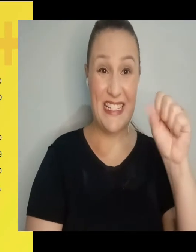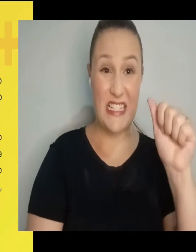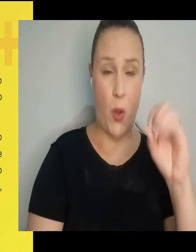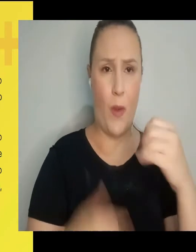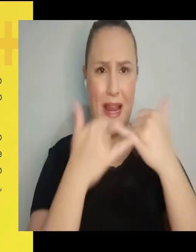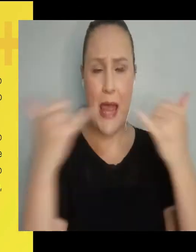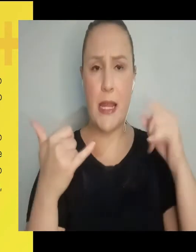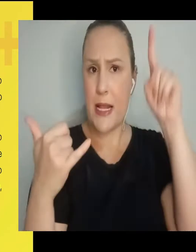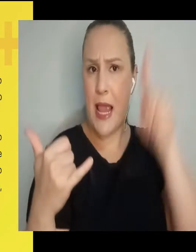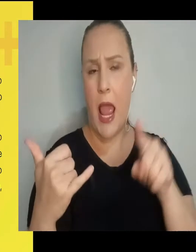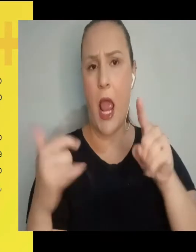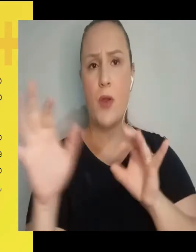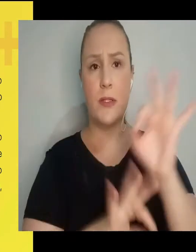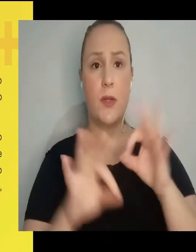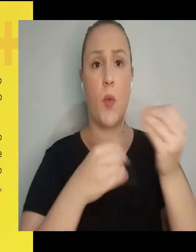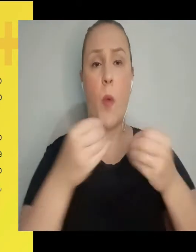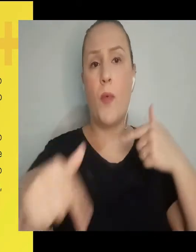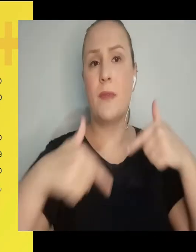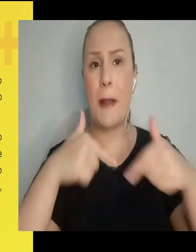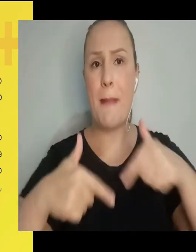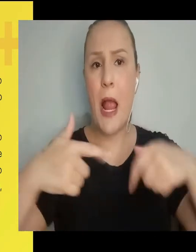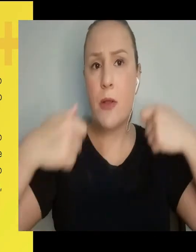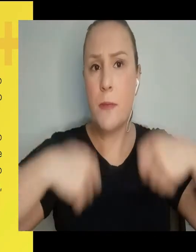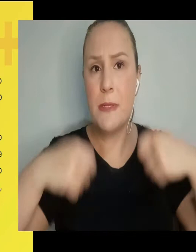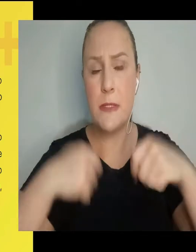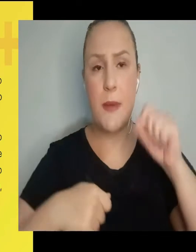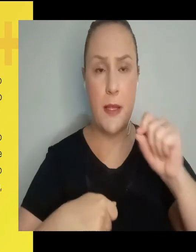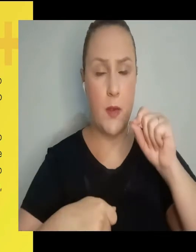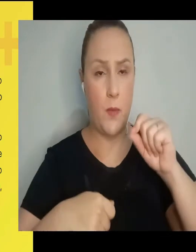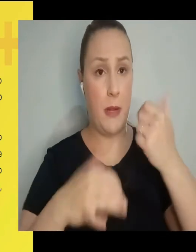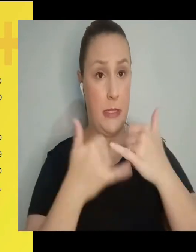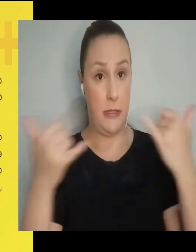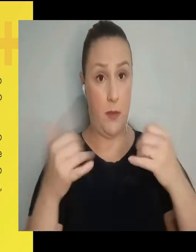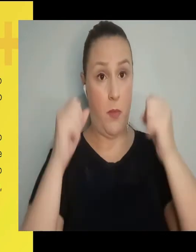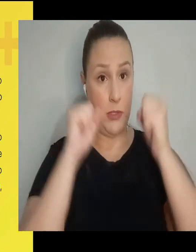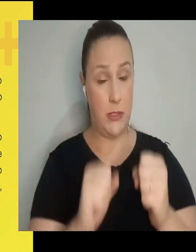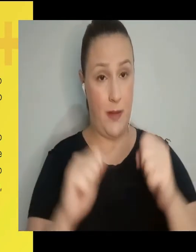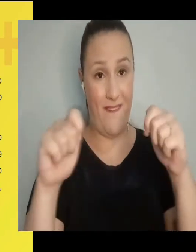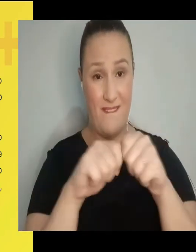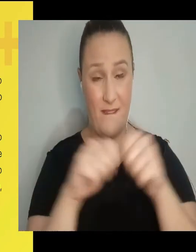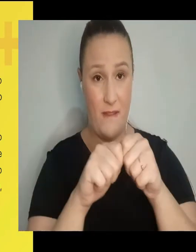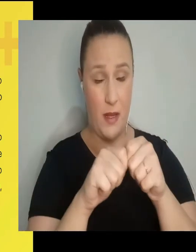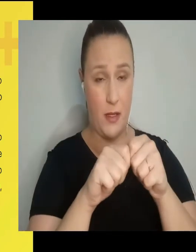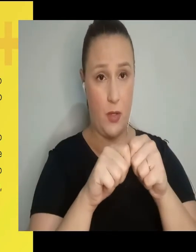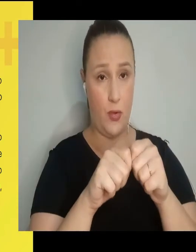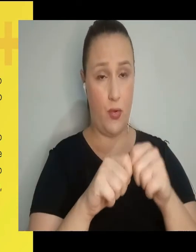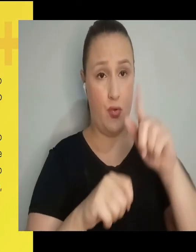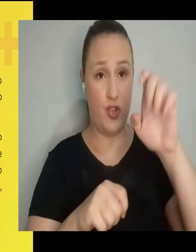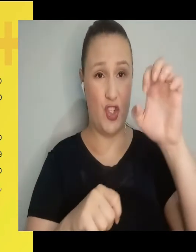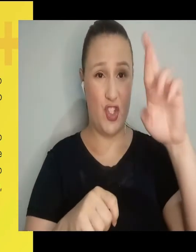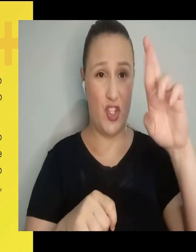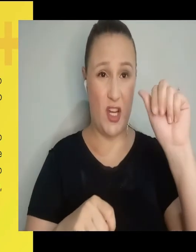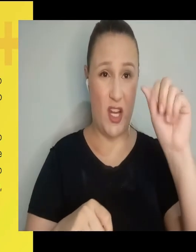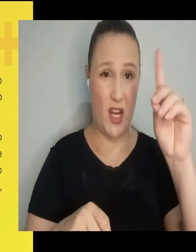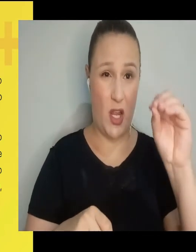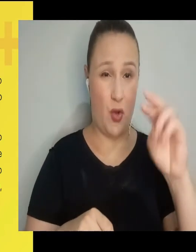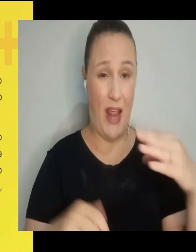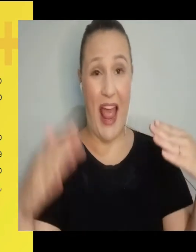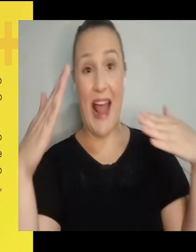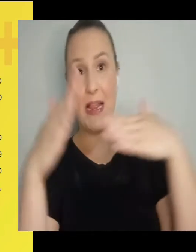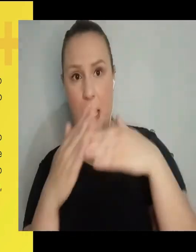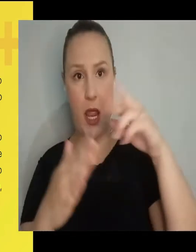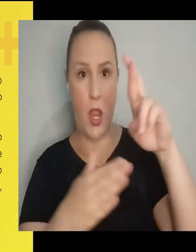de tensão elétrica, que ele é definido como o trabalho necessário para que uma carga elétrica seja deslocada